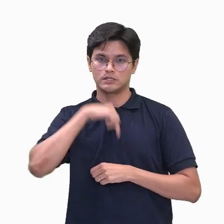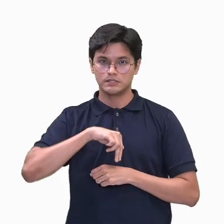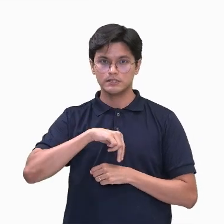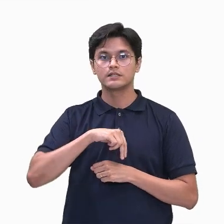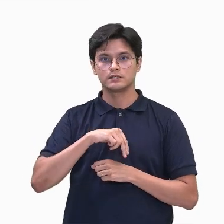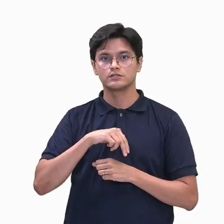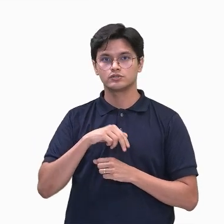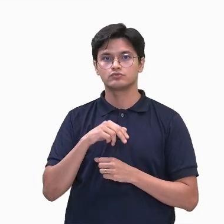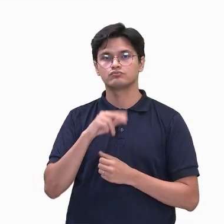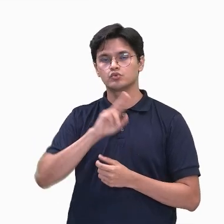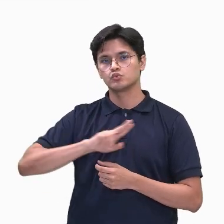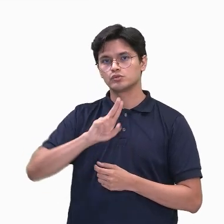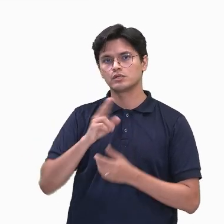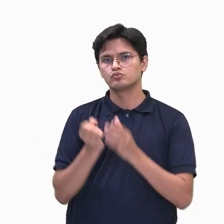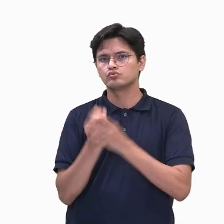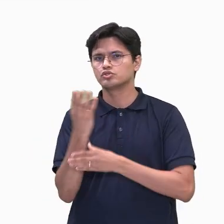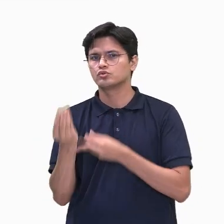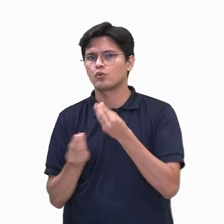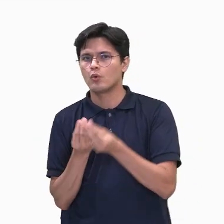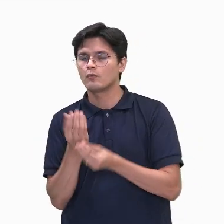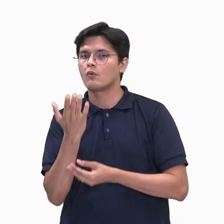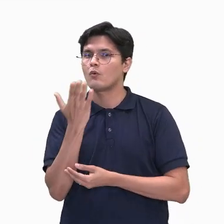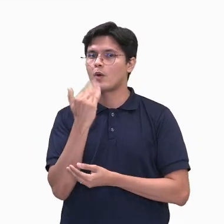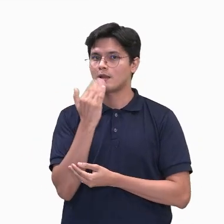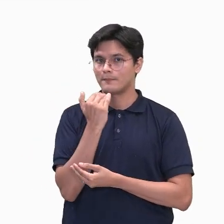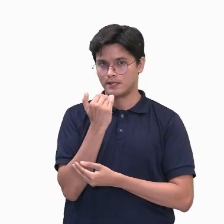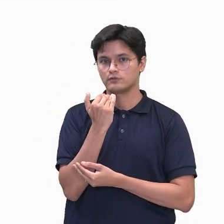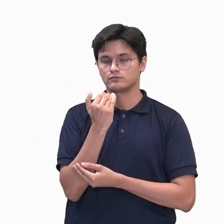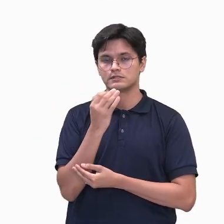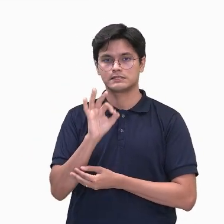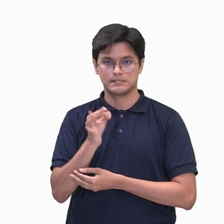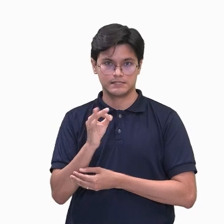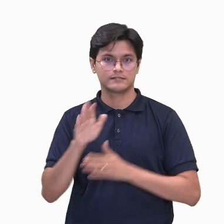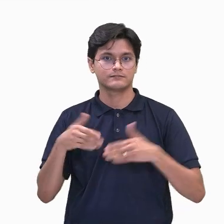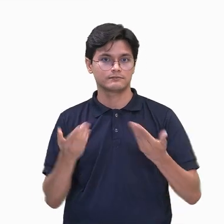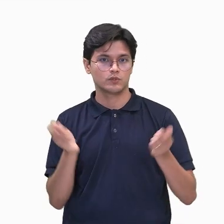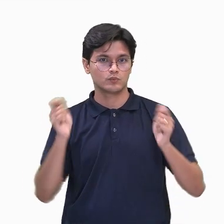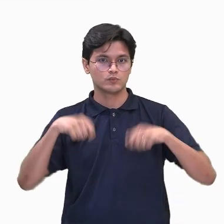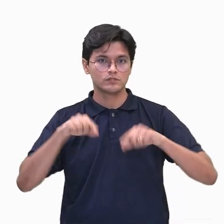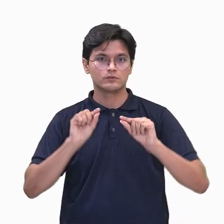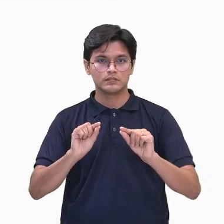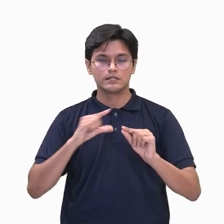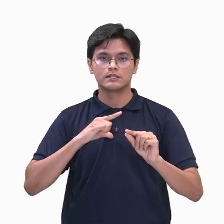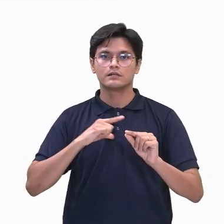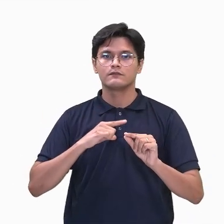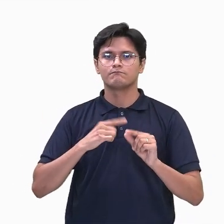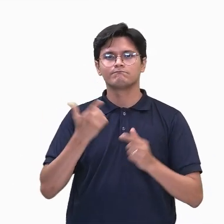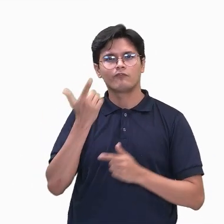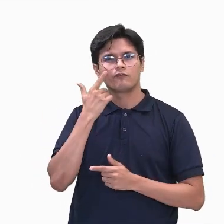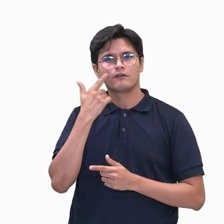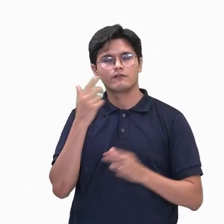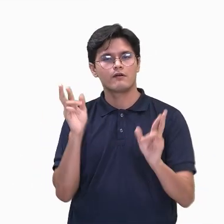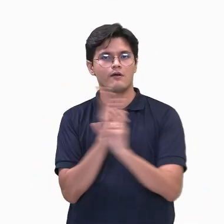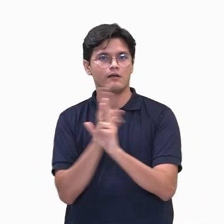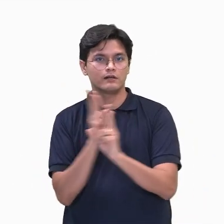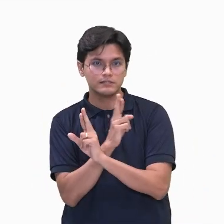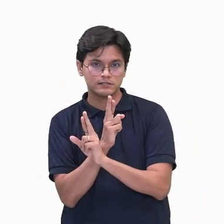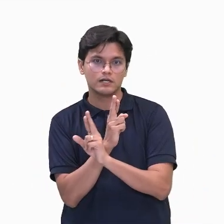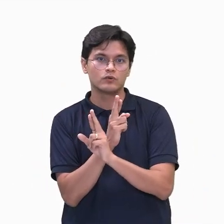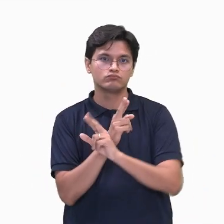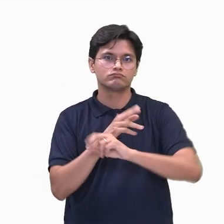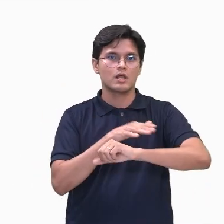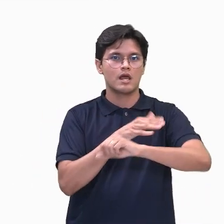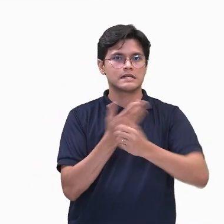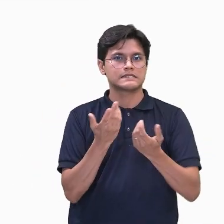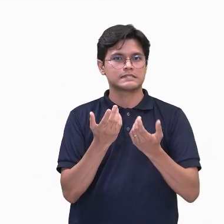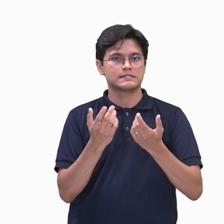consegue visualizar justamente a relação do tecido epitelial com o sistema digestório. E lembra que eu falei que a gente ia